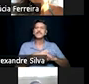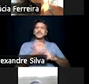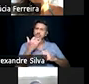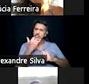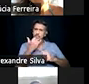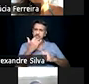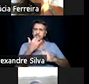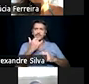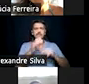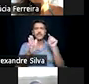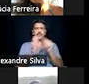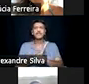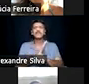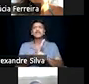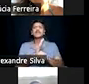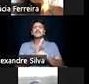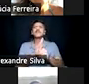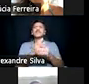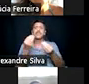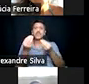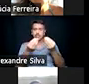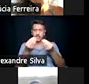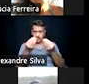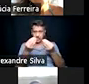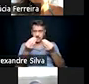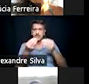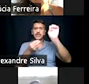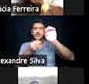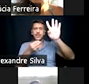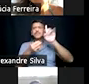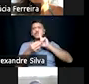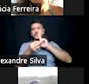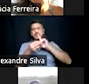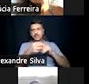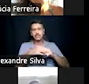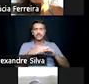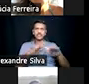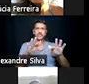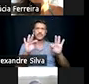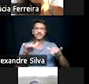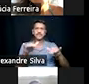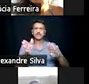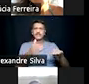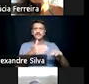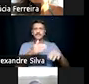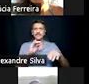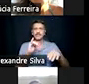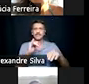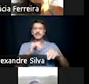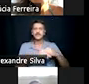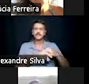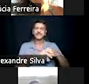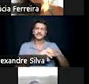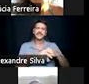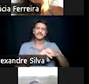minha pergunta, na verdade, é como que é isso na Europa e nos Estados Unidos? Só para a gente sair da jabuticaba, né? A jabuticaba é uma coisa